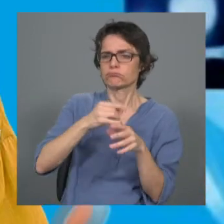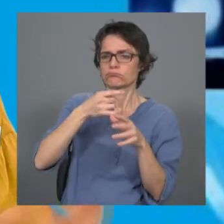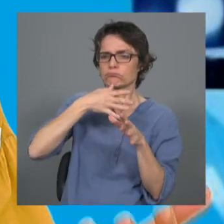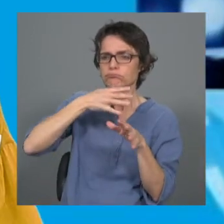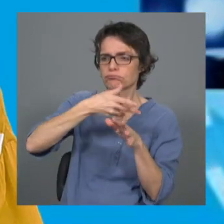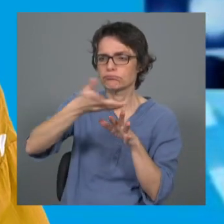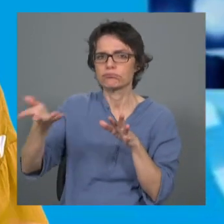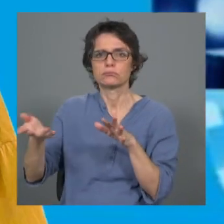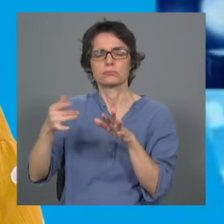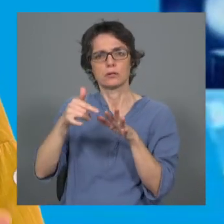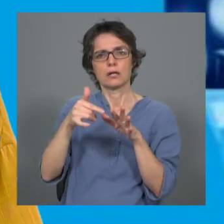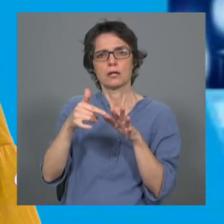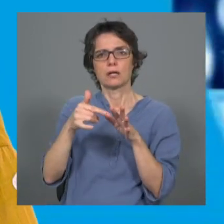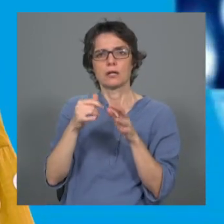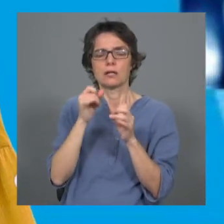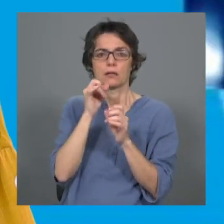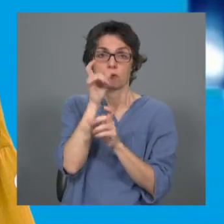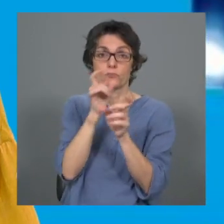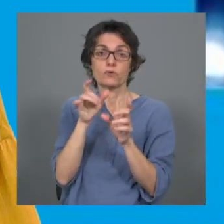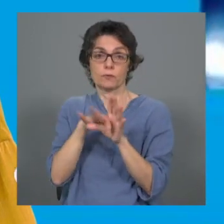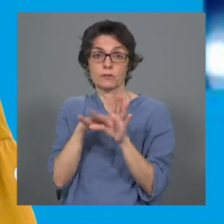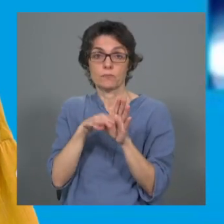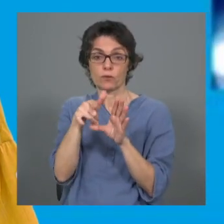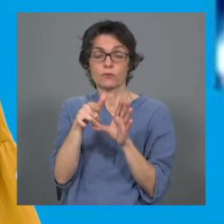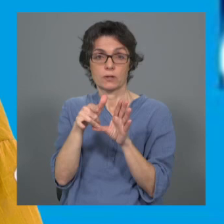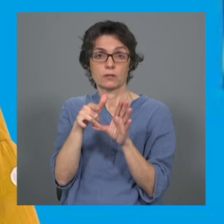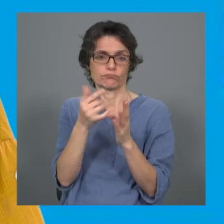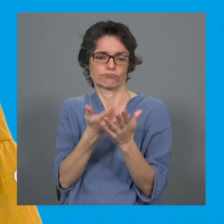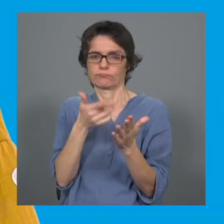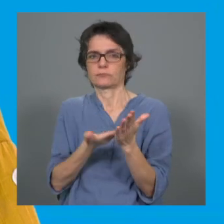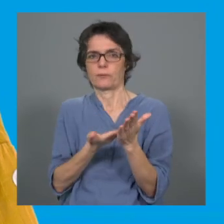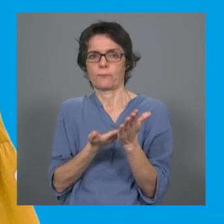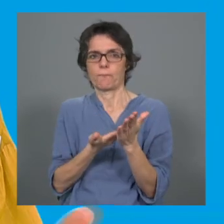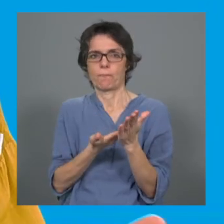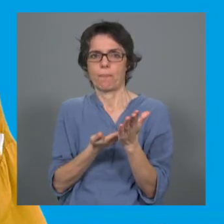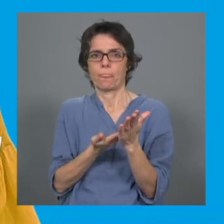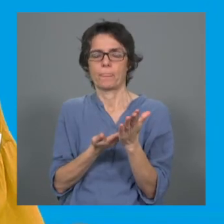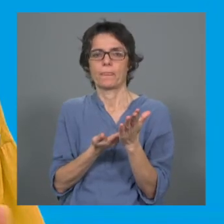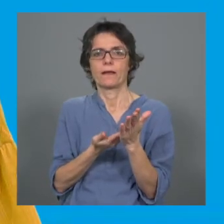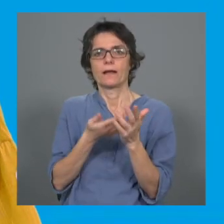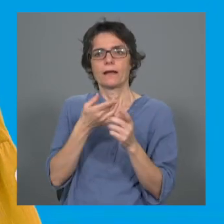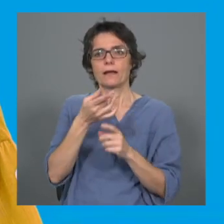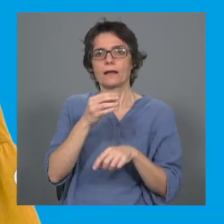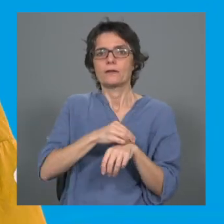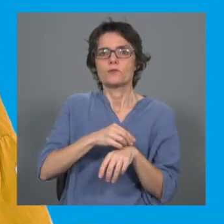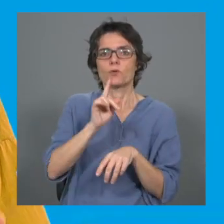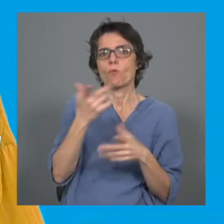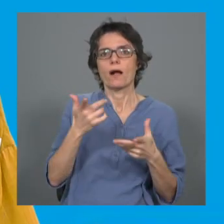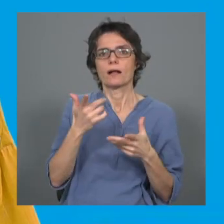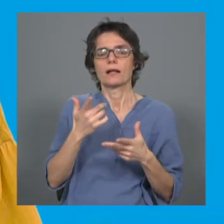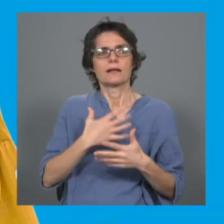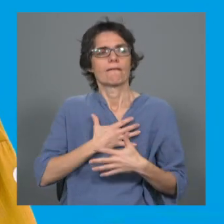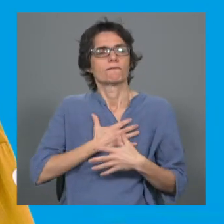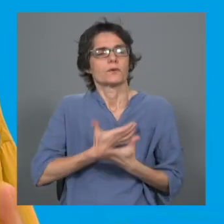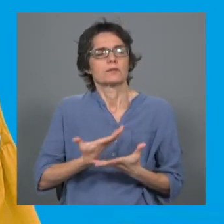se podem encontrar sobre quem viveu o sínodo, o que tem como palavra a dar é sempre a ideia da